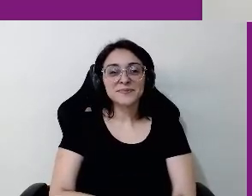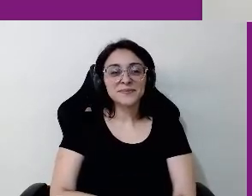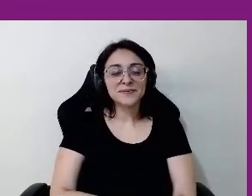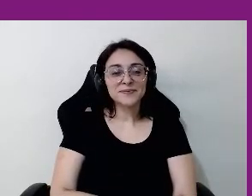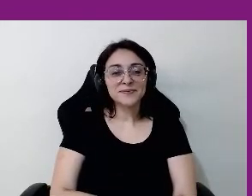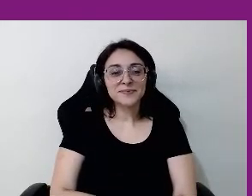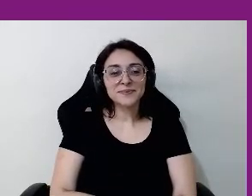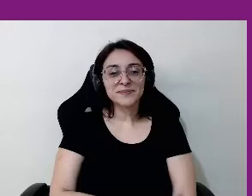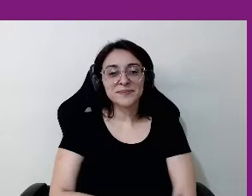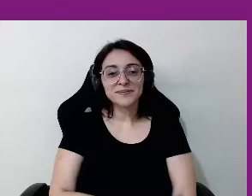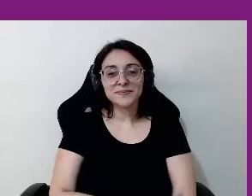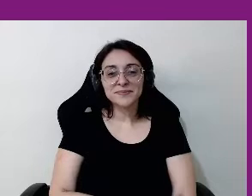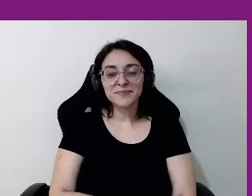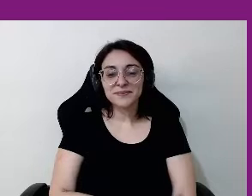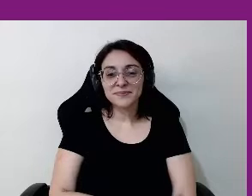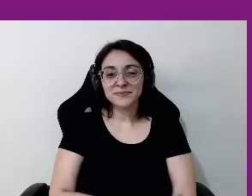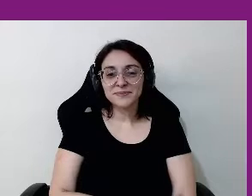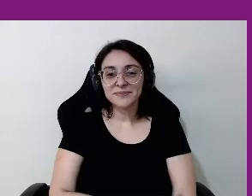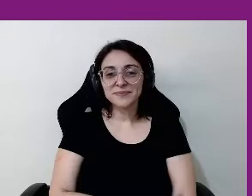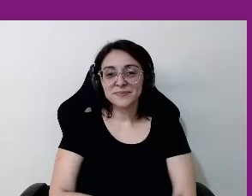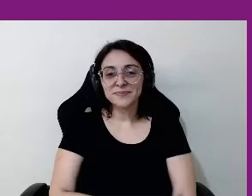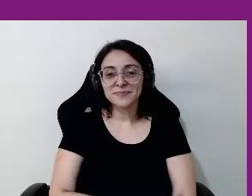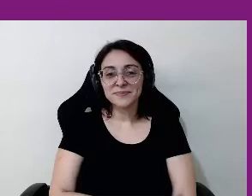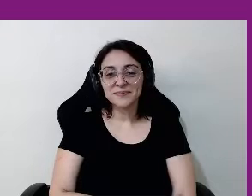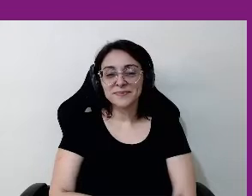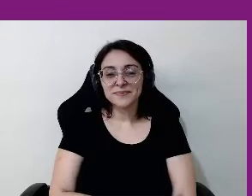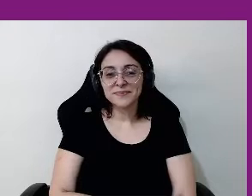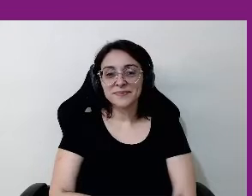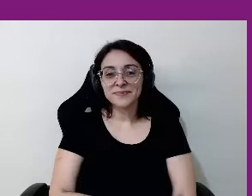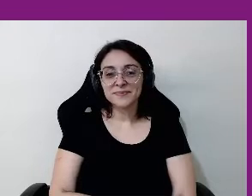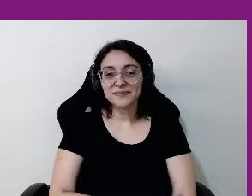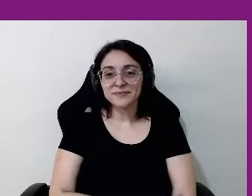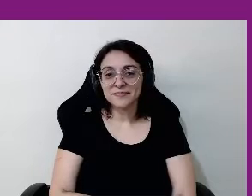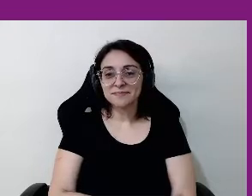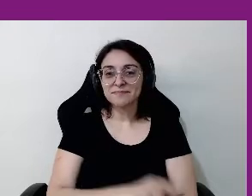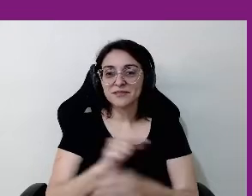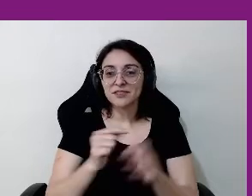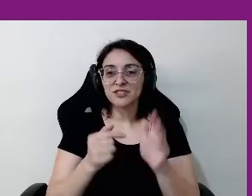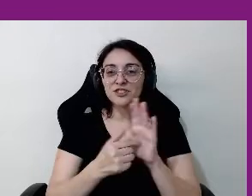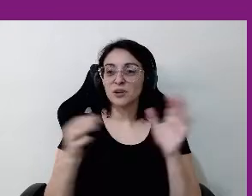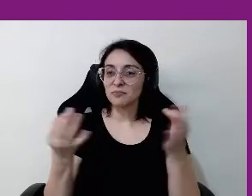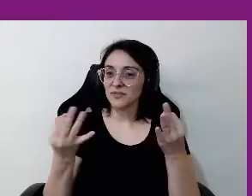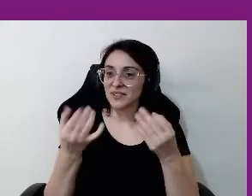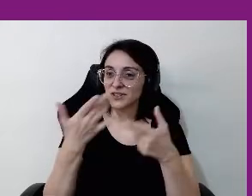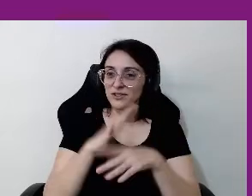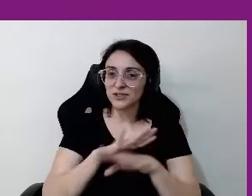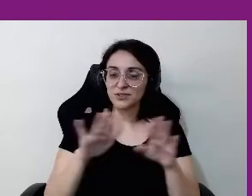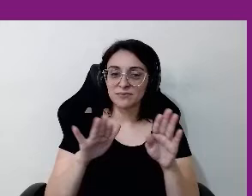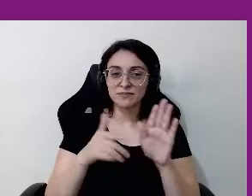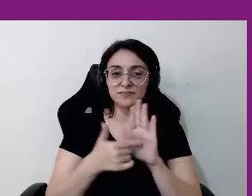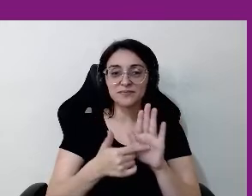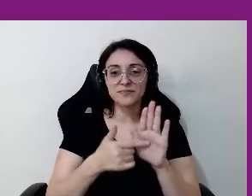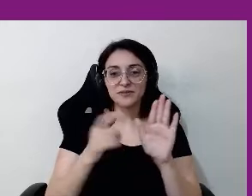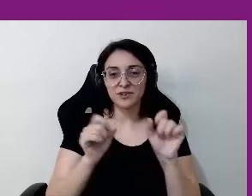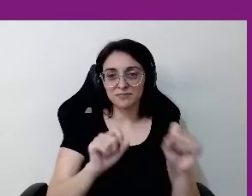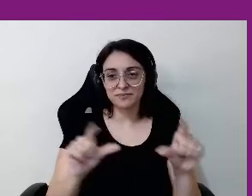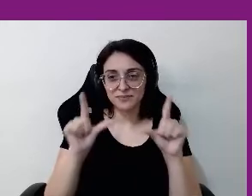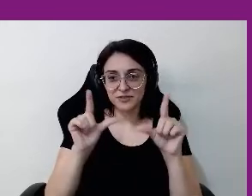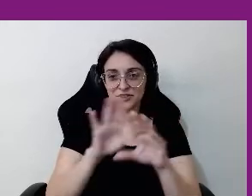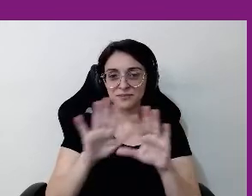Vê agora se vai. Perfeito, perfeito. Só coloca para... Só amplia.